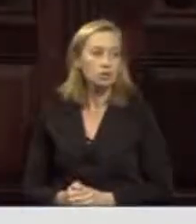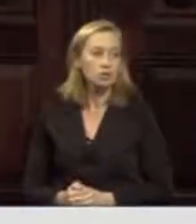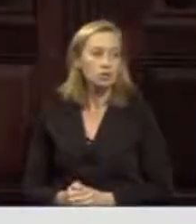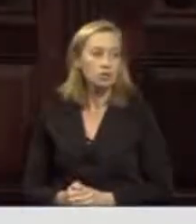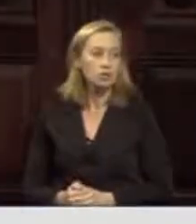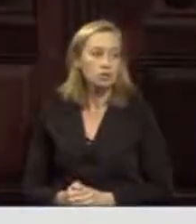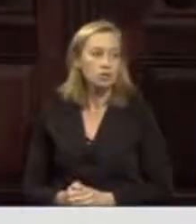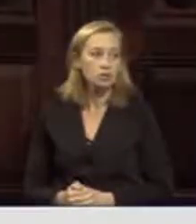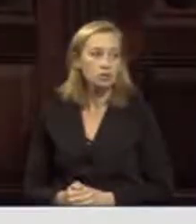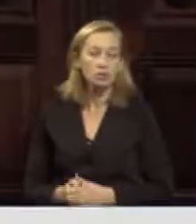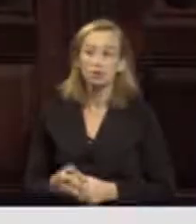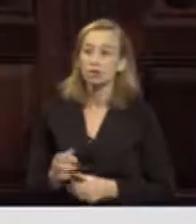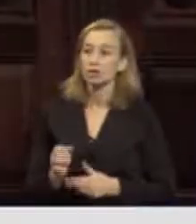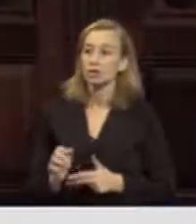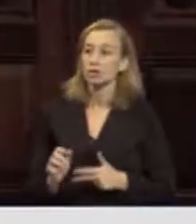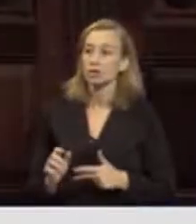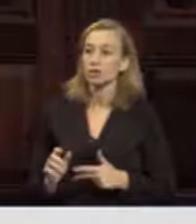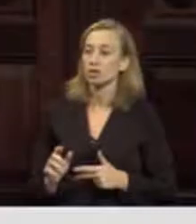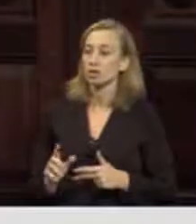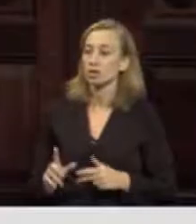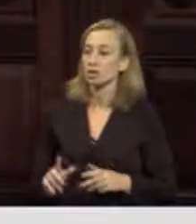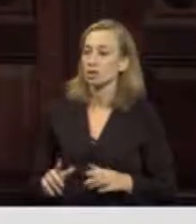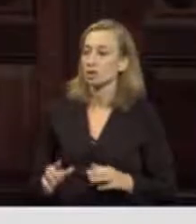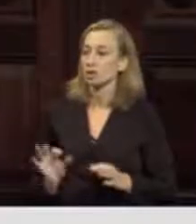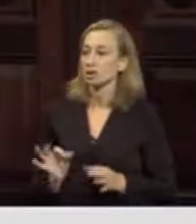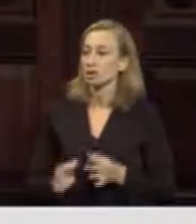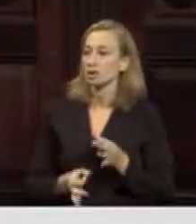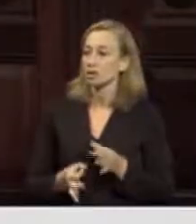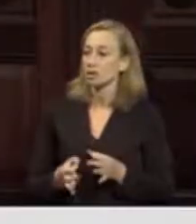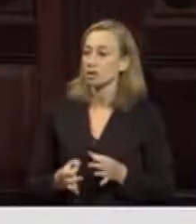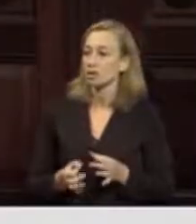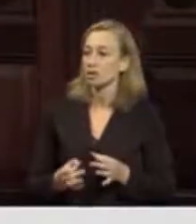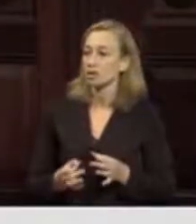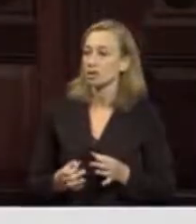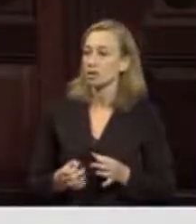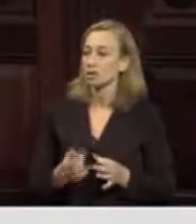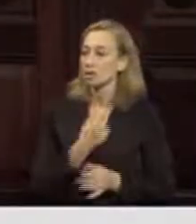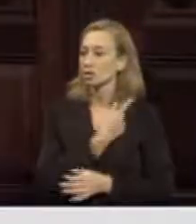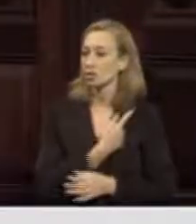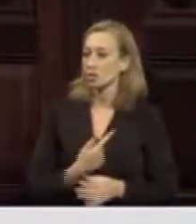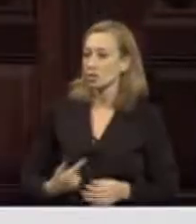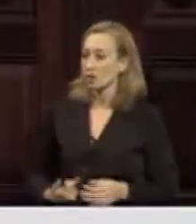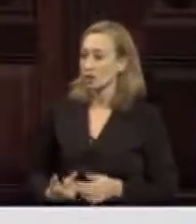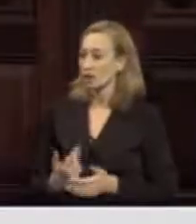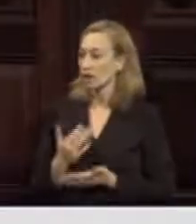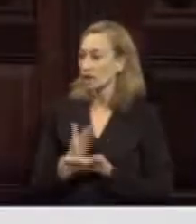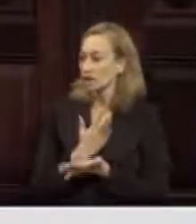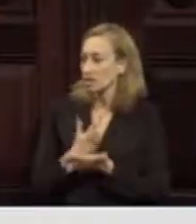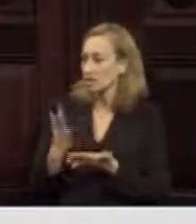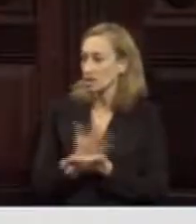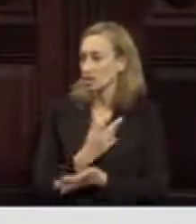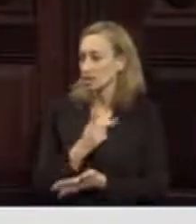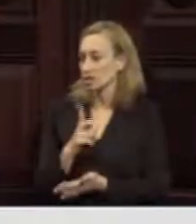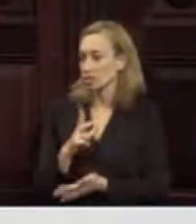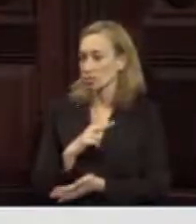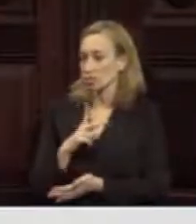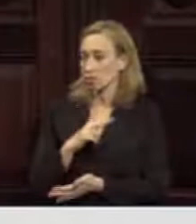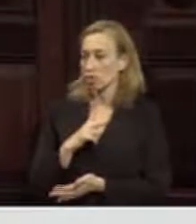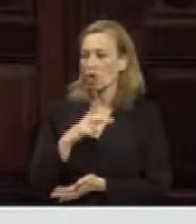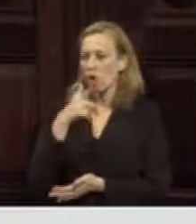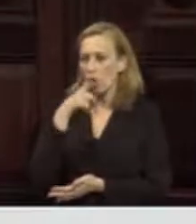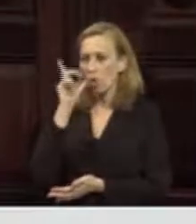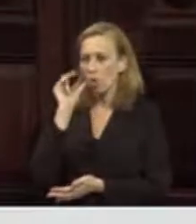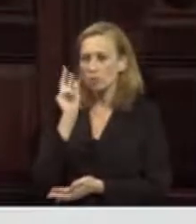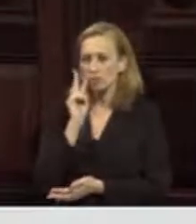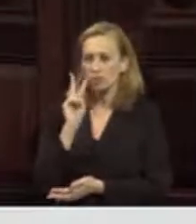e governam em muitas ocasiões em causa própria. E ontem vimos que os ministros da